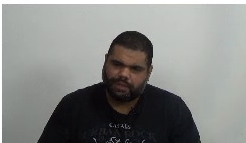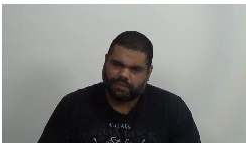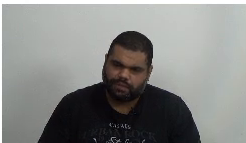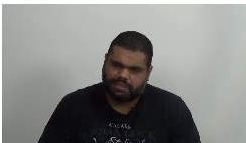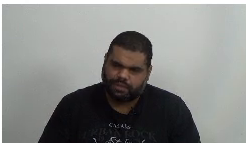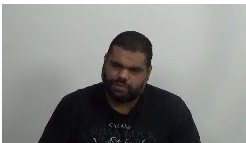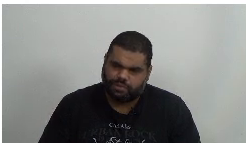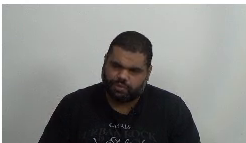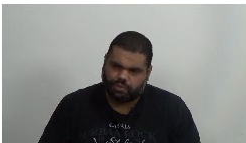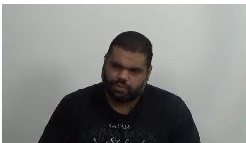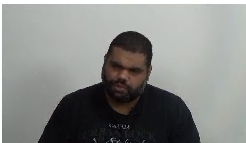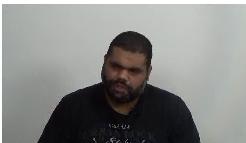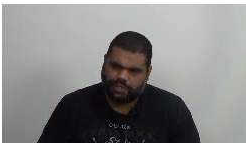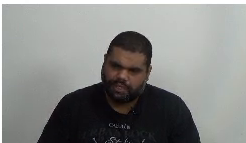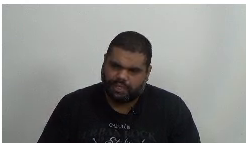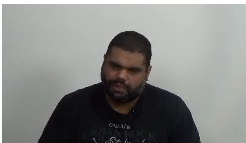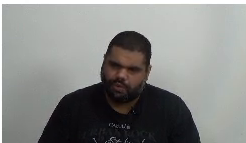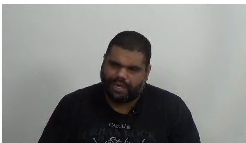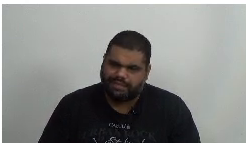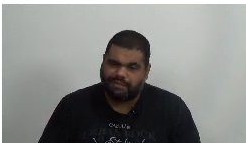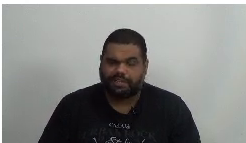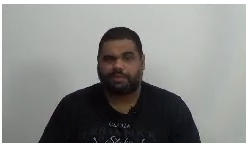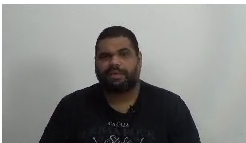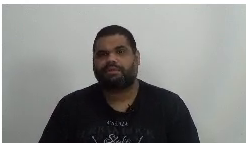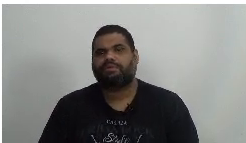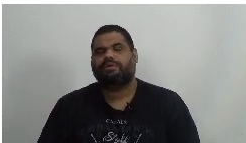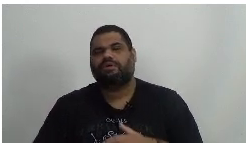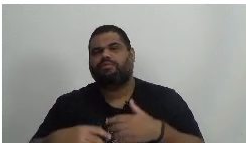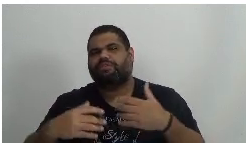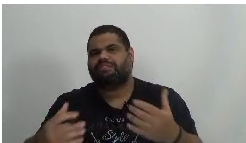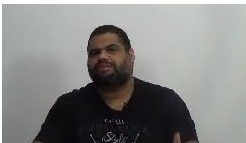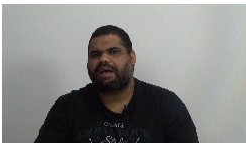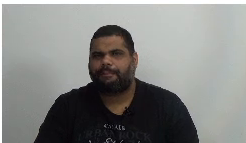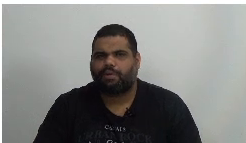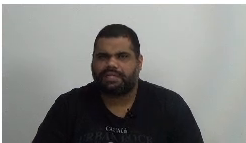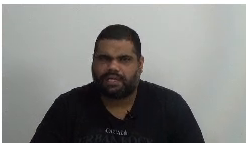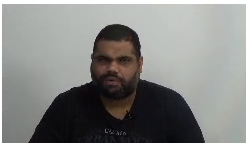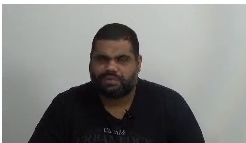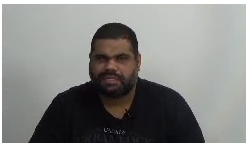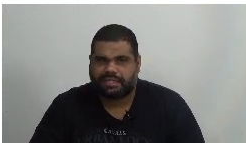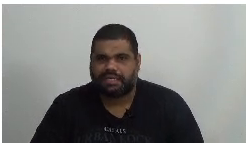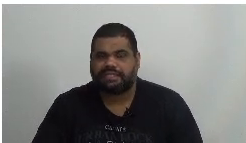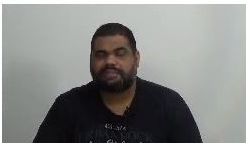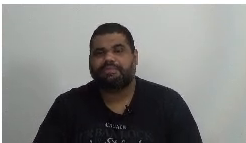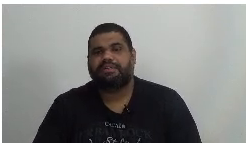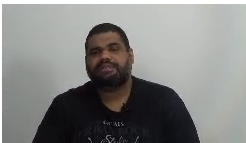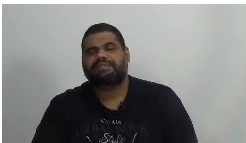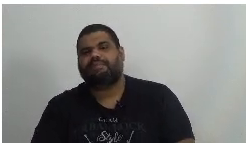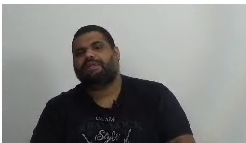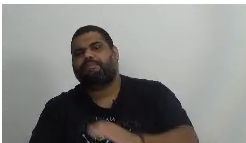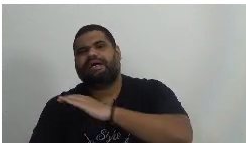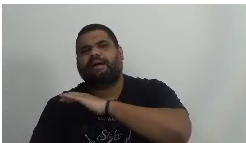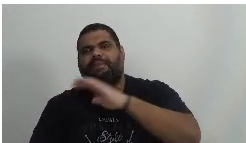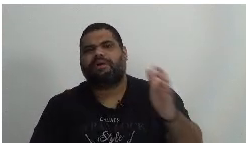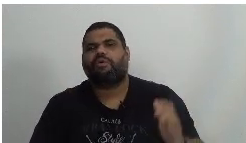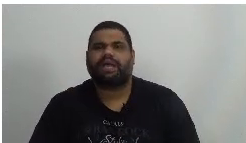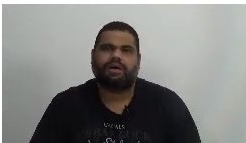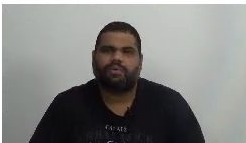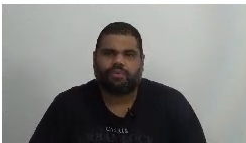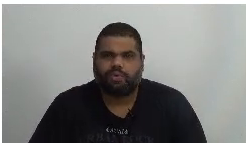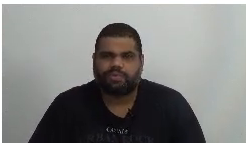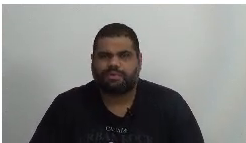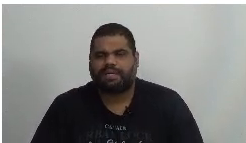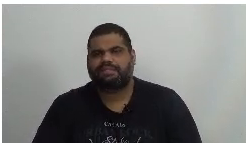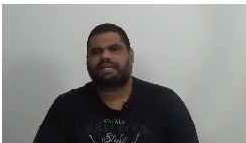decolar nos seus estudos. E com esse investimento, você vai poder, com certeza, se preparar para